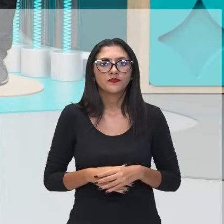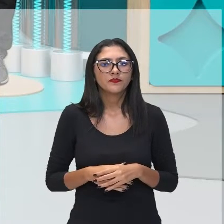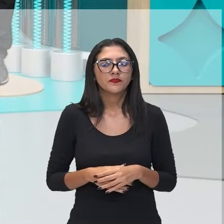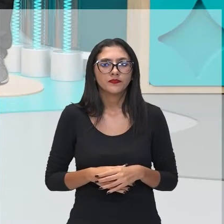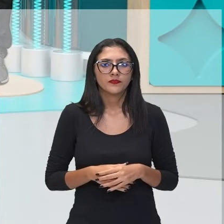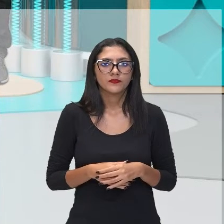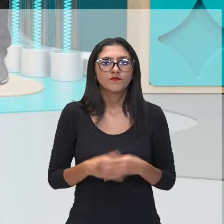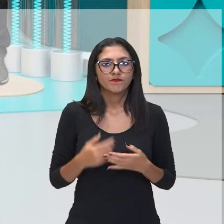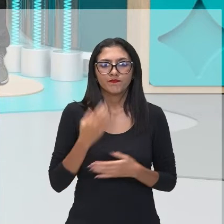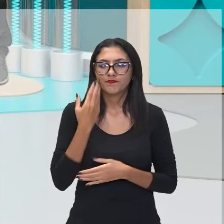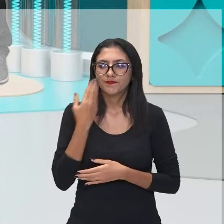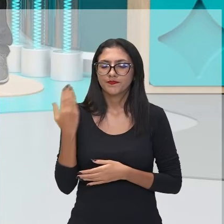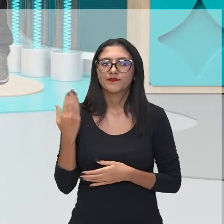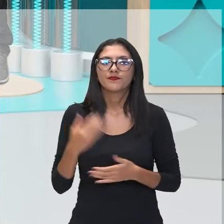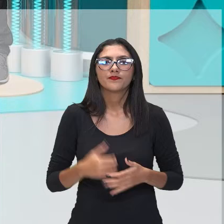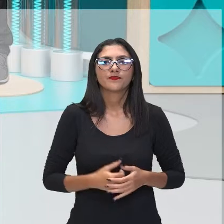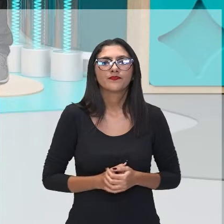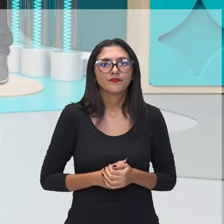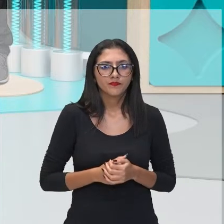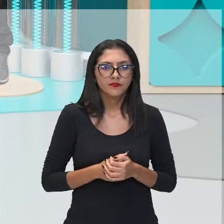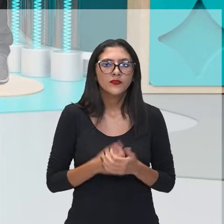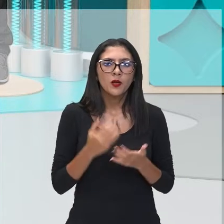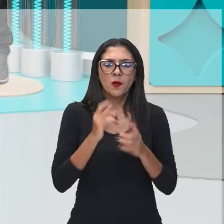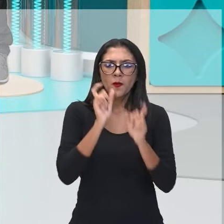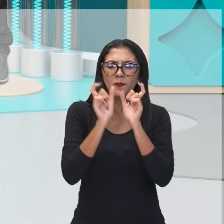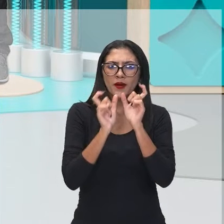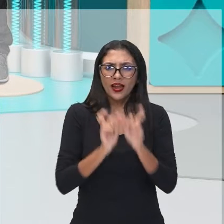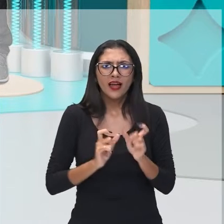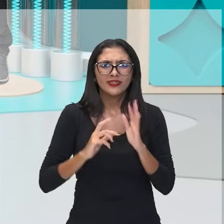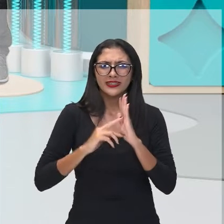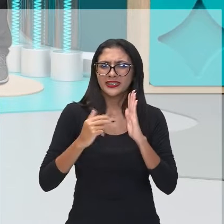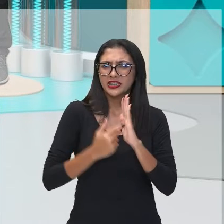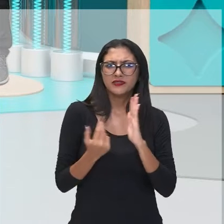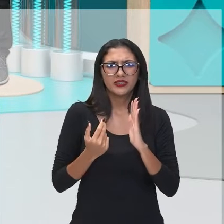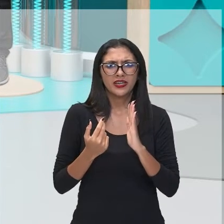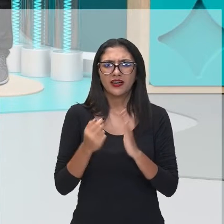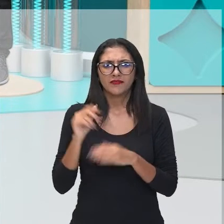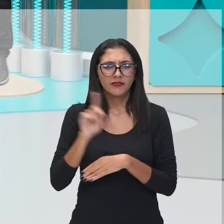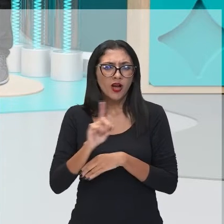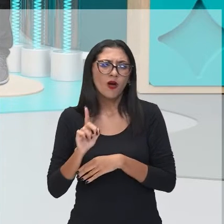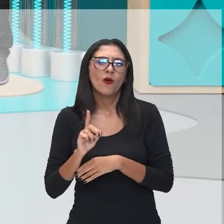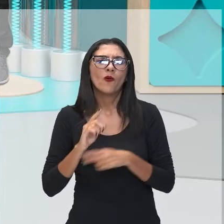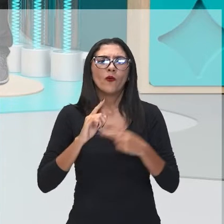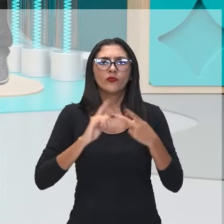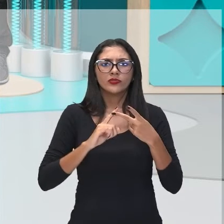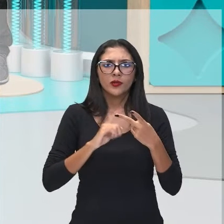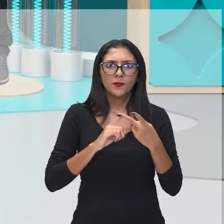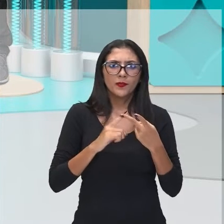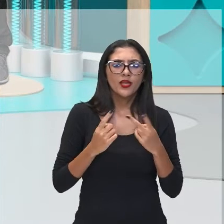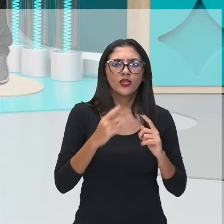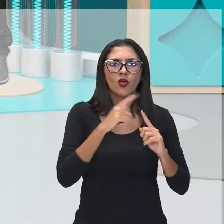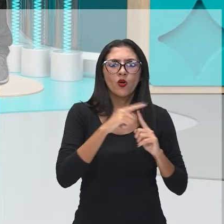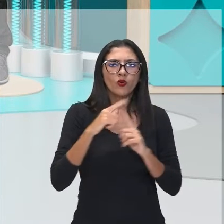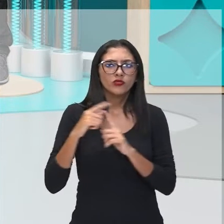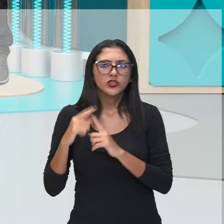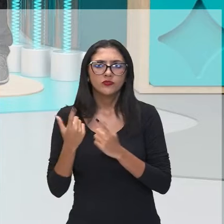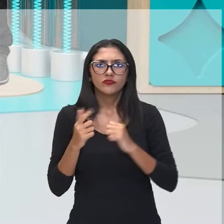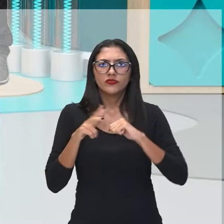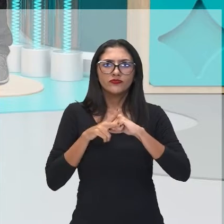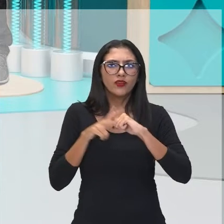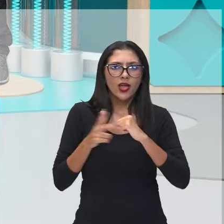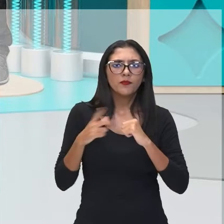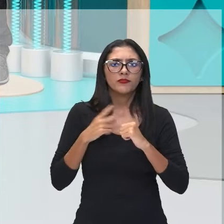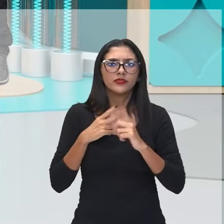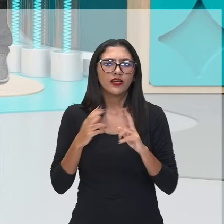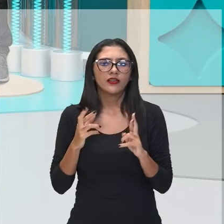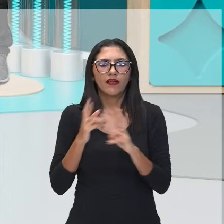para vocês, olha só, expressões negativas que irão negar a ideia, o grau superlativo relativo, que vai fazer uma